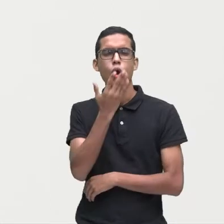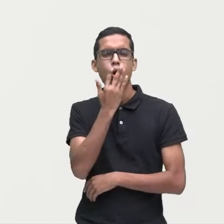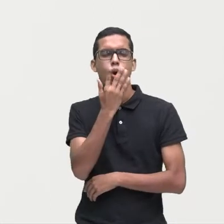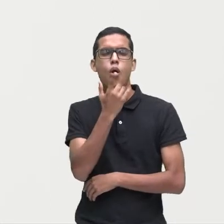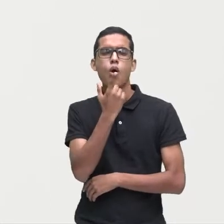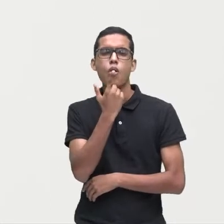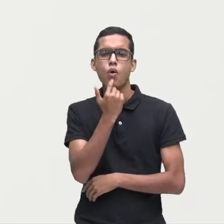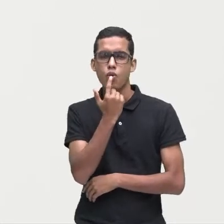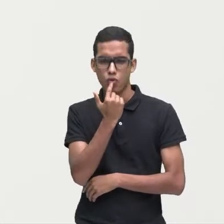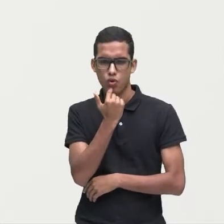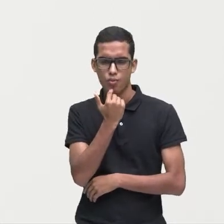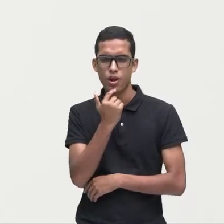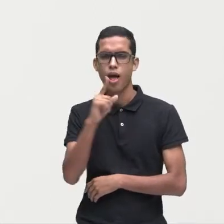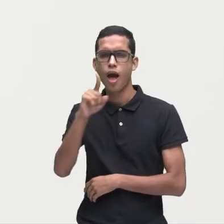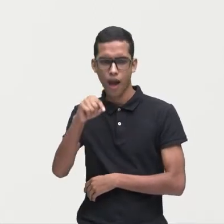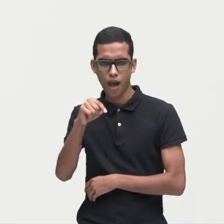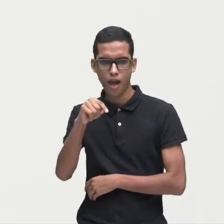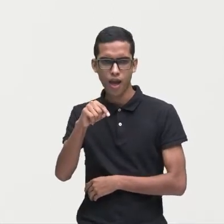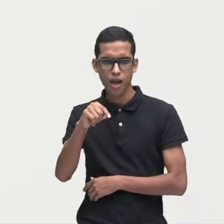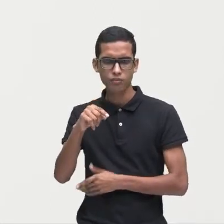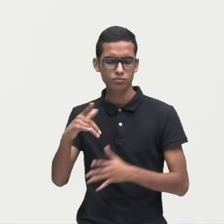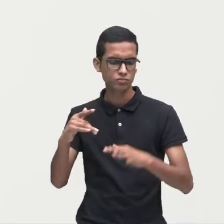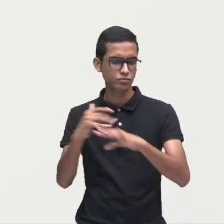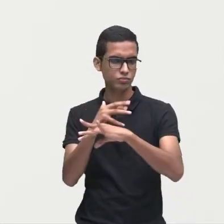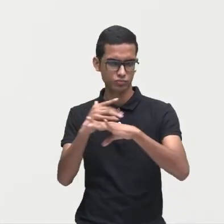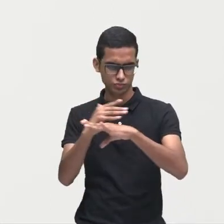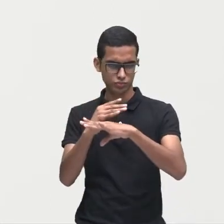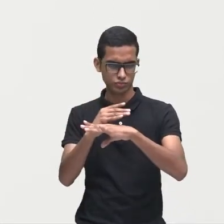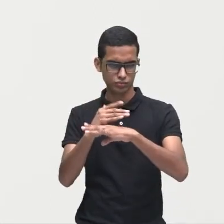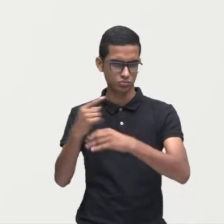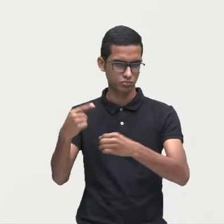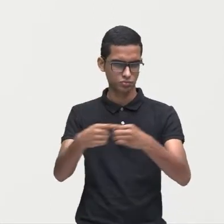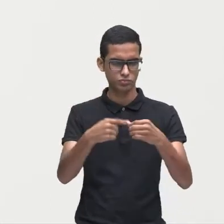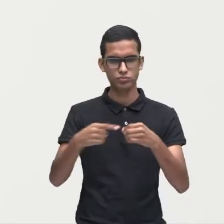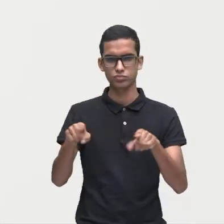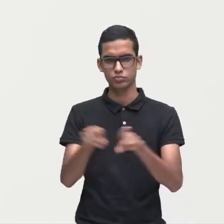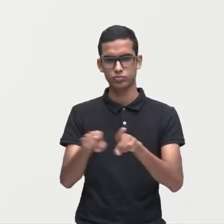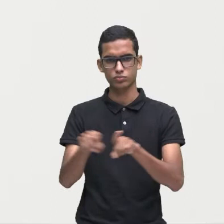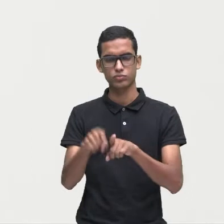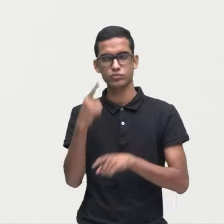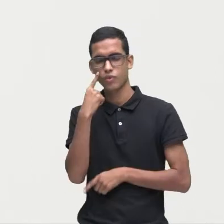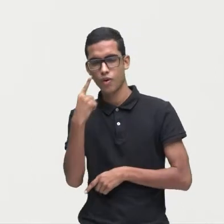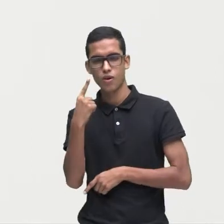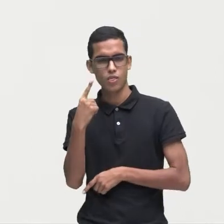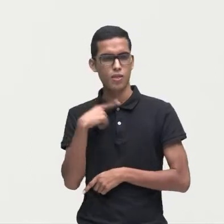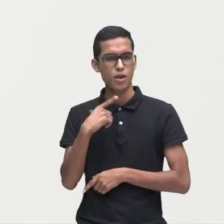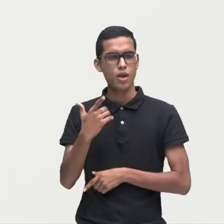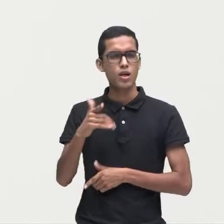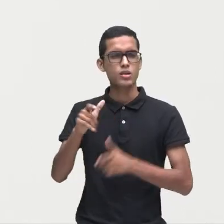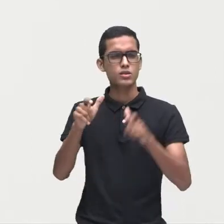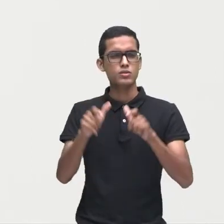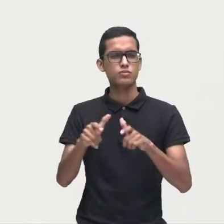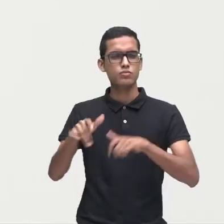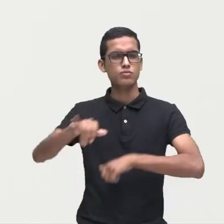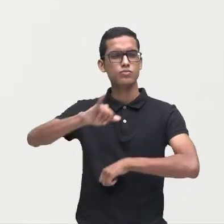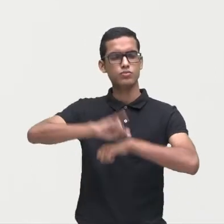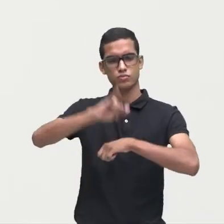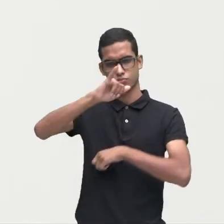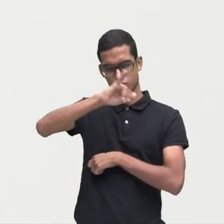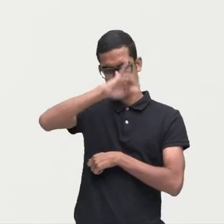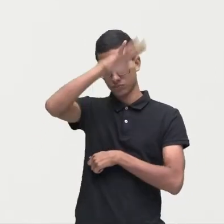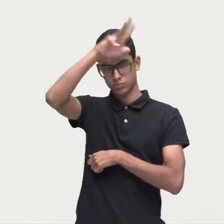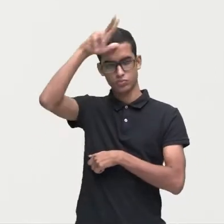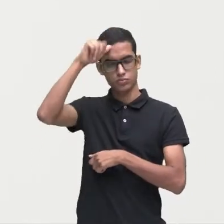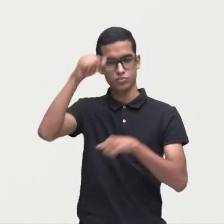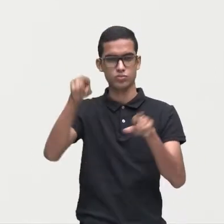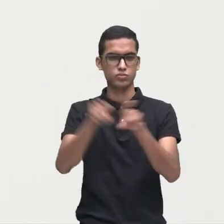cidades. Ó, observa aqui as capitais no norte, Belém e Manaus, mas observa aqui as cidades do sul